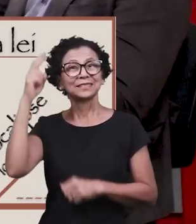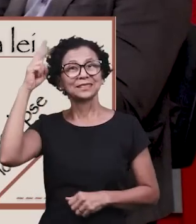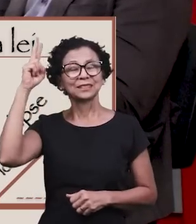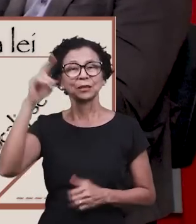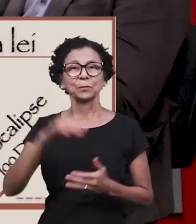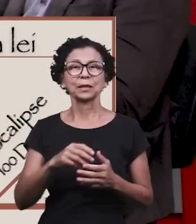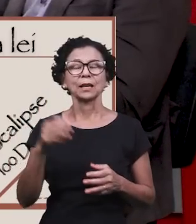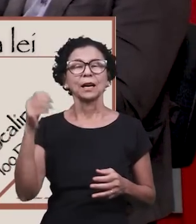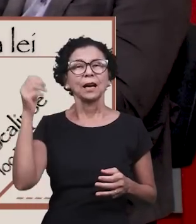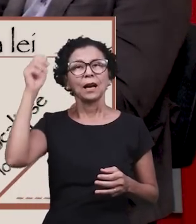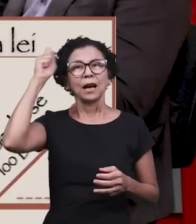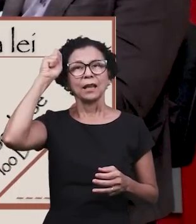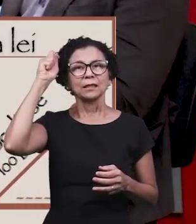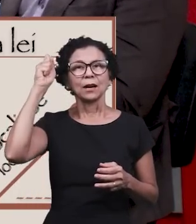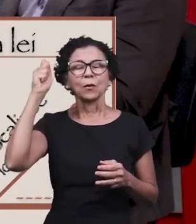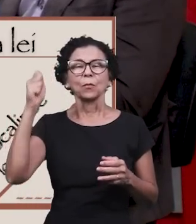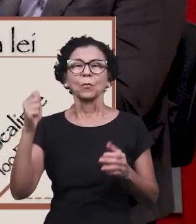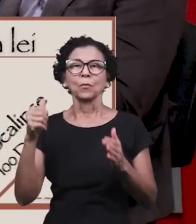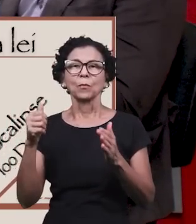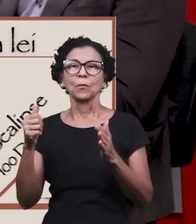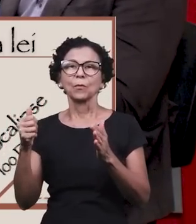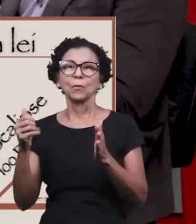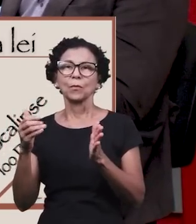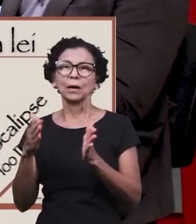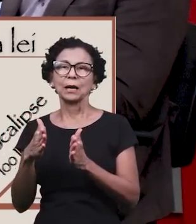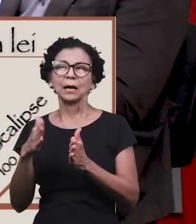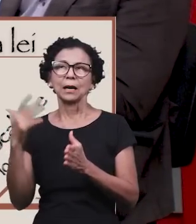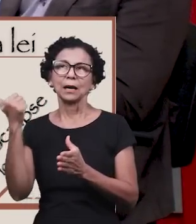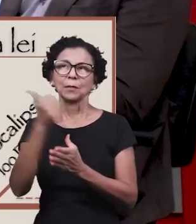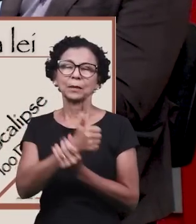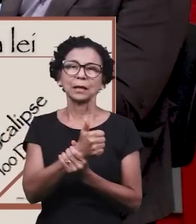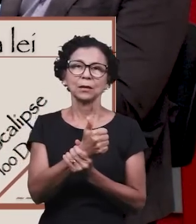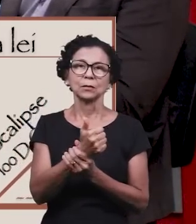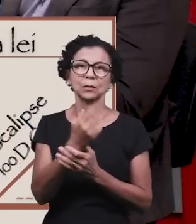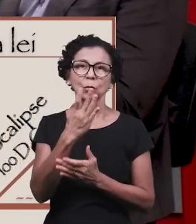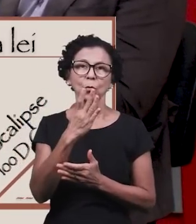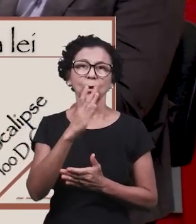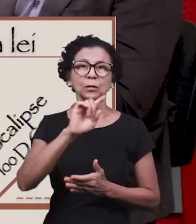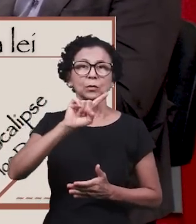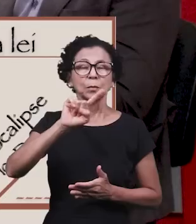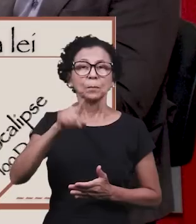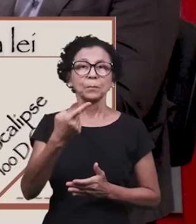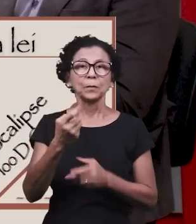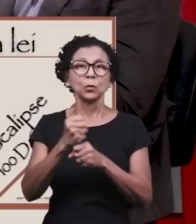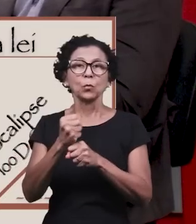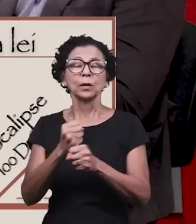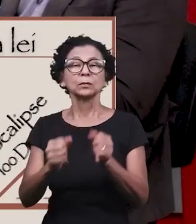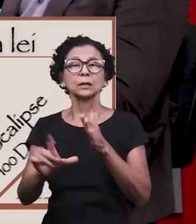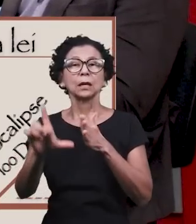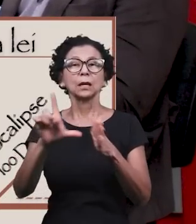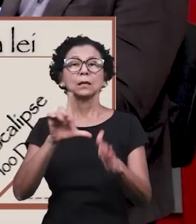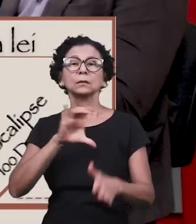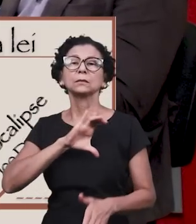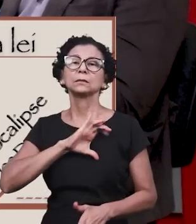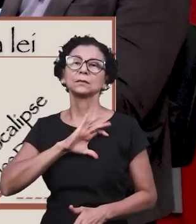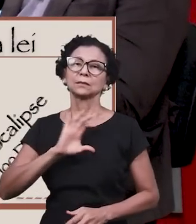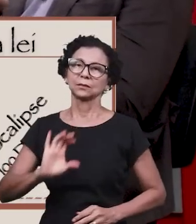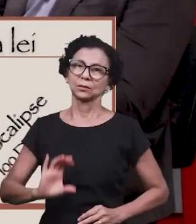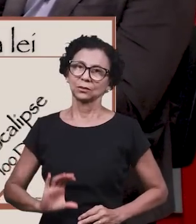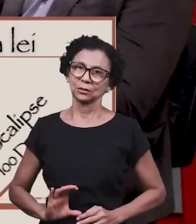terra, da tua parentela, até para que nós entendamos como era a vida em Ur dos Caldeus. Uma